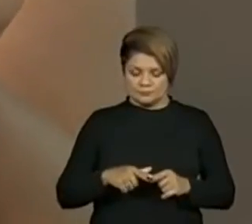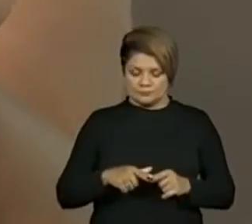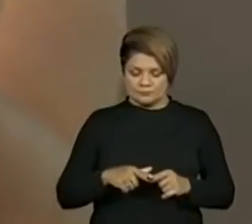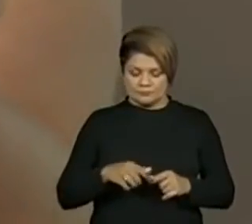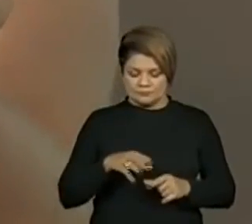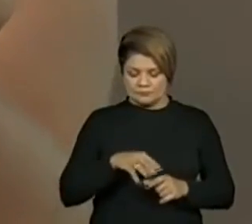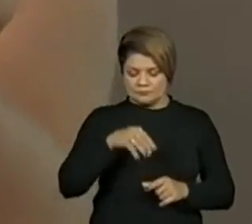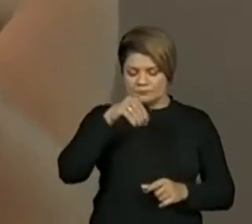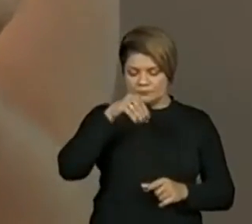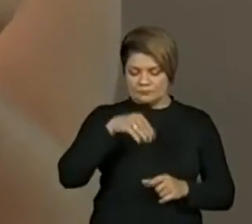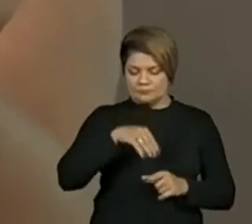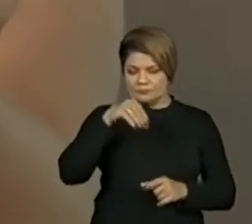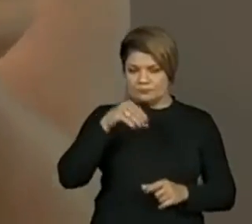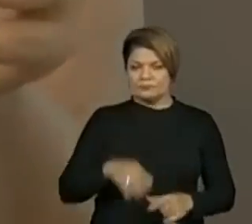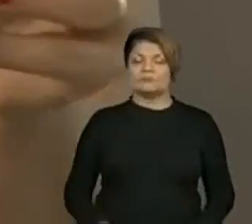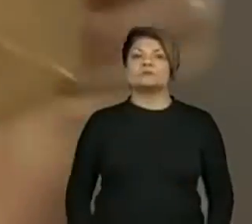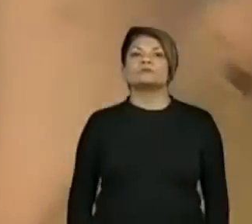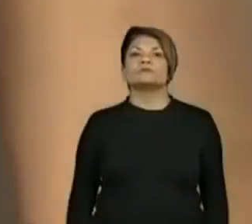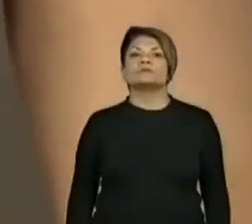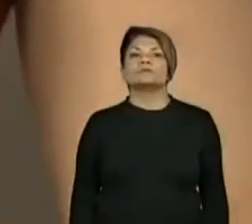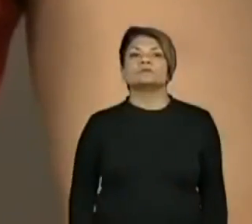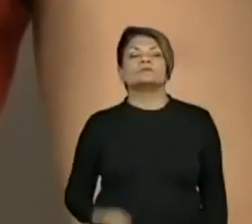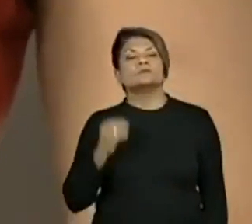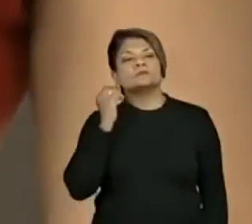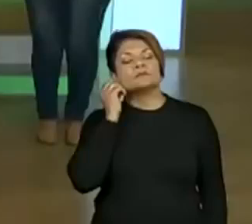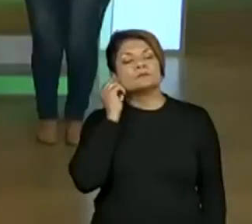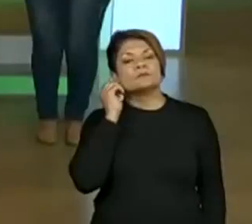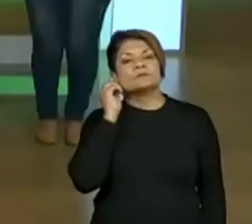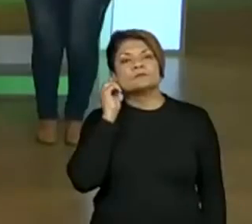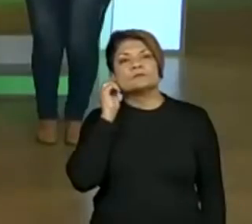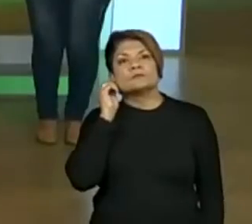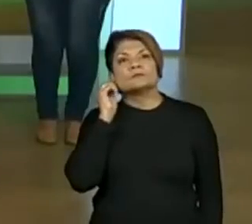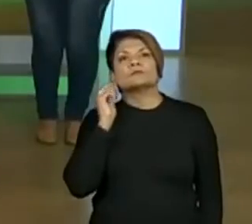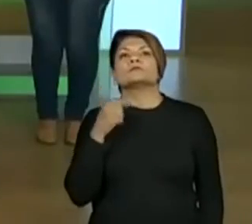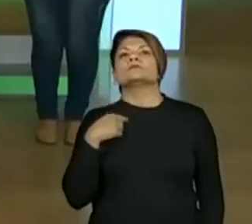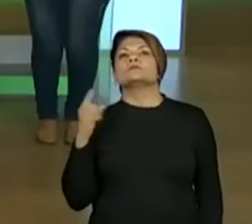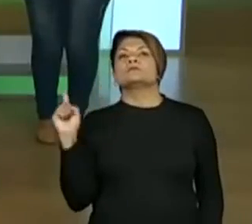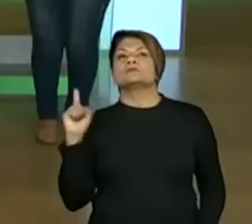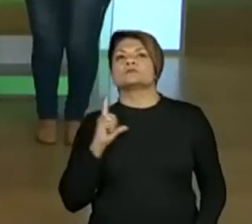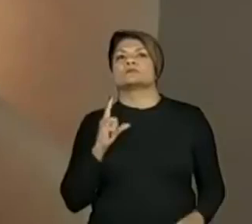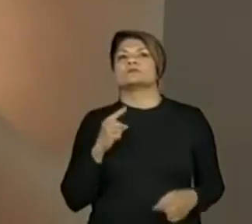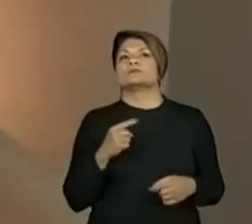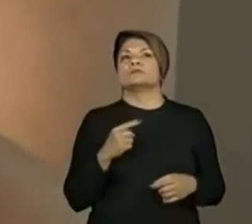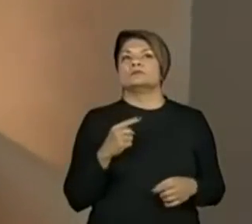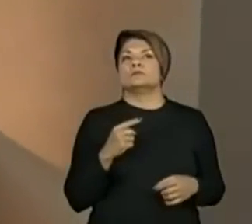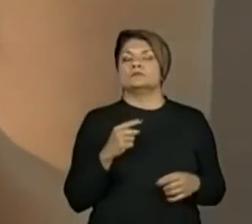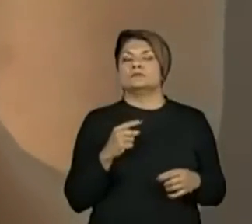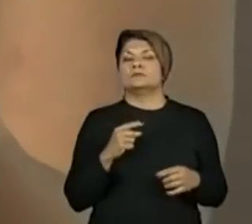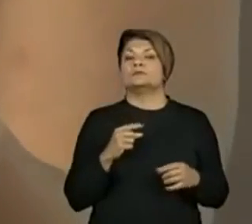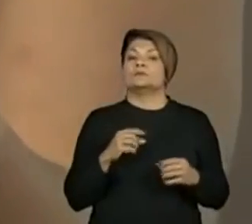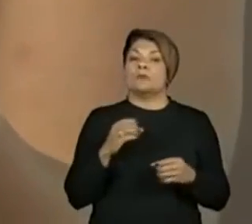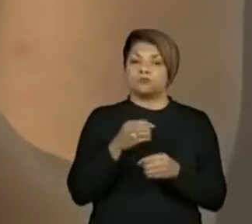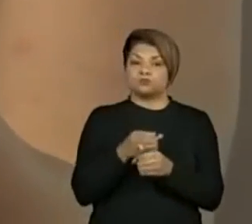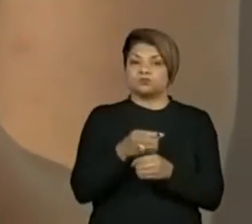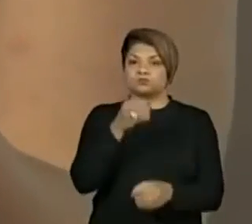Olha lá. Muito bem. Esse aqui, Será que tem esse aqui?